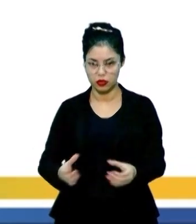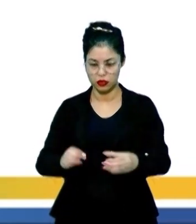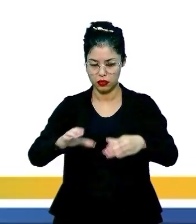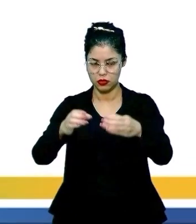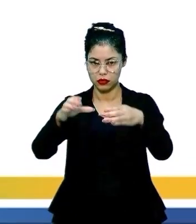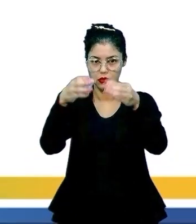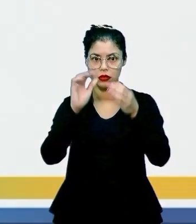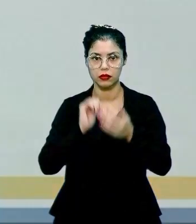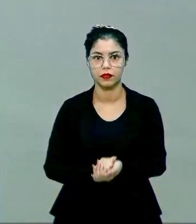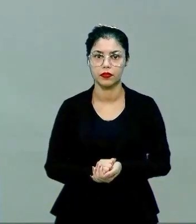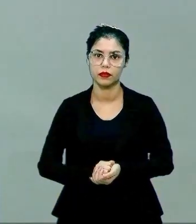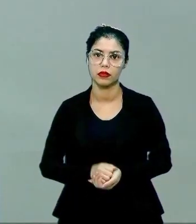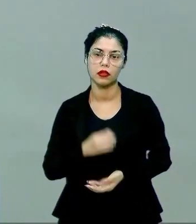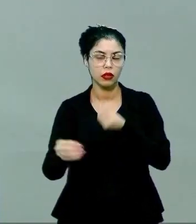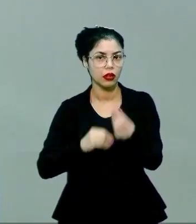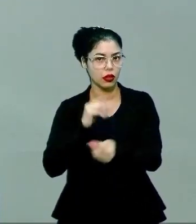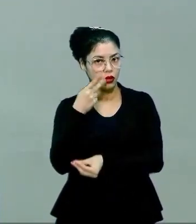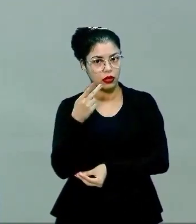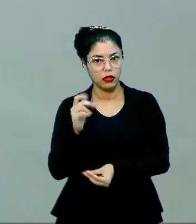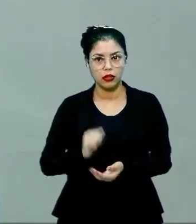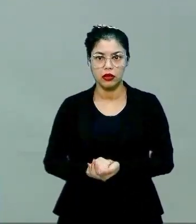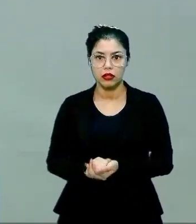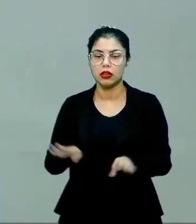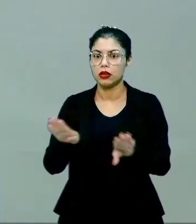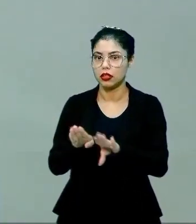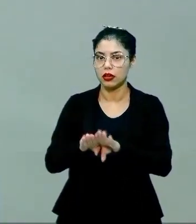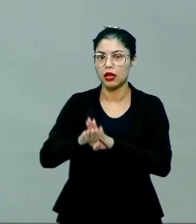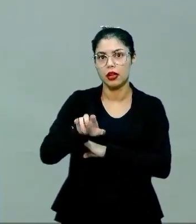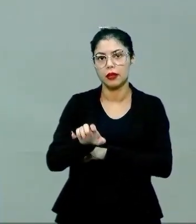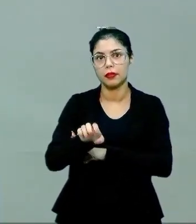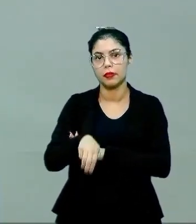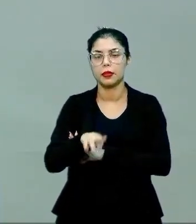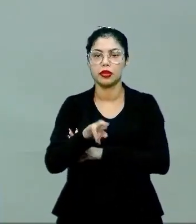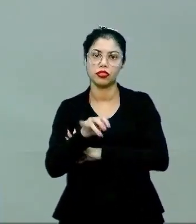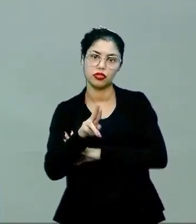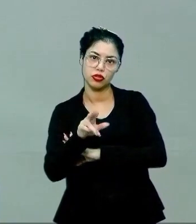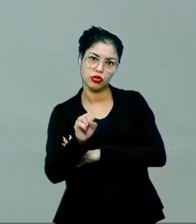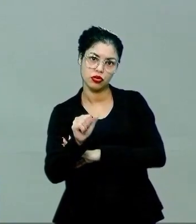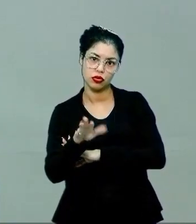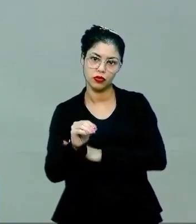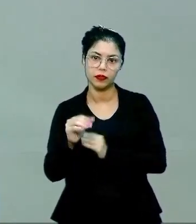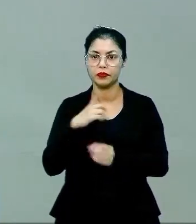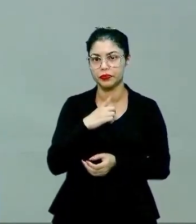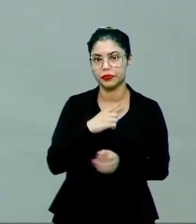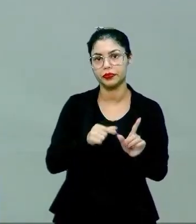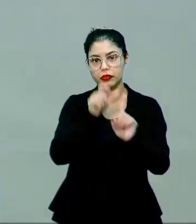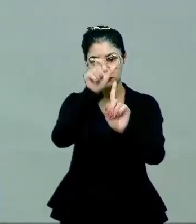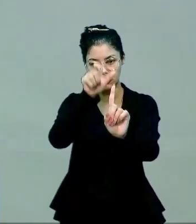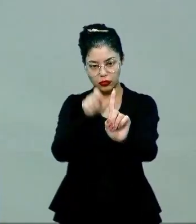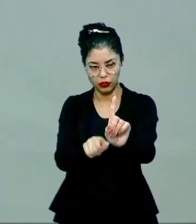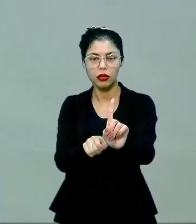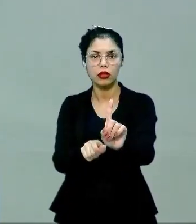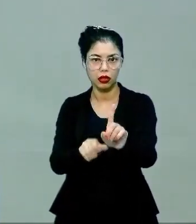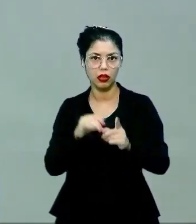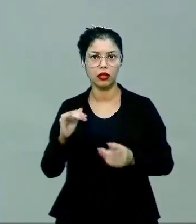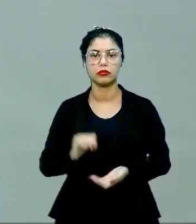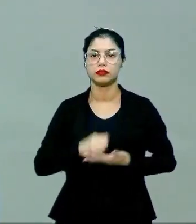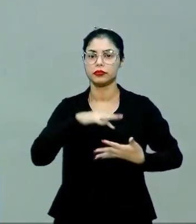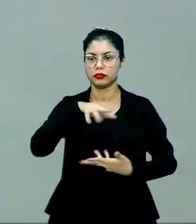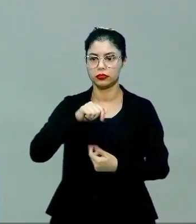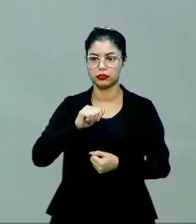escultura. Como eu falei, Aleijadinho então é mestiço, ele tem essa representação no mundo da